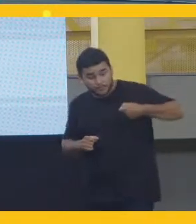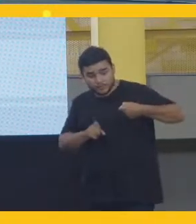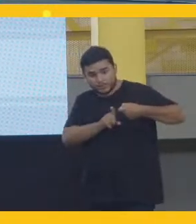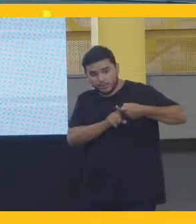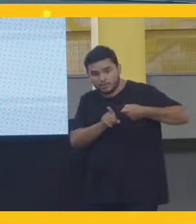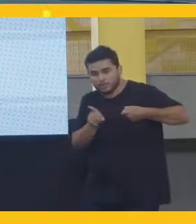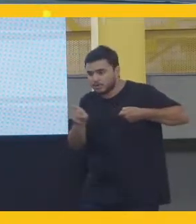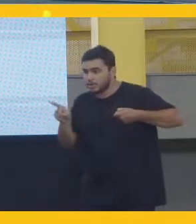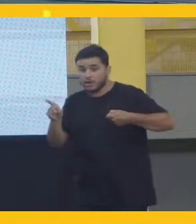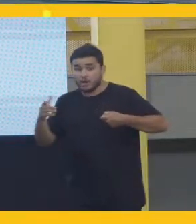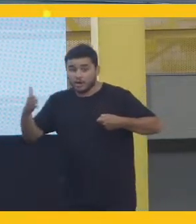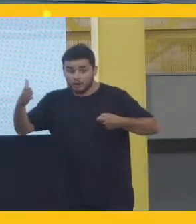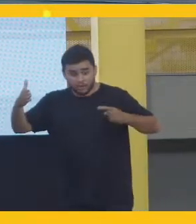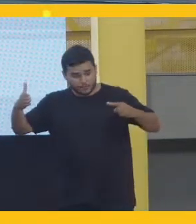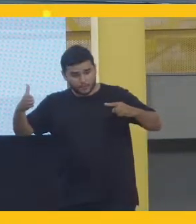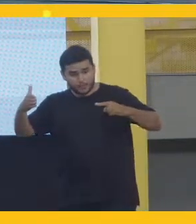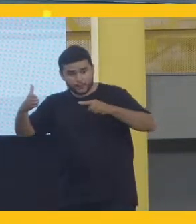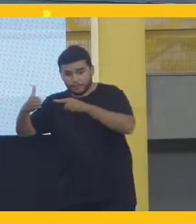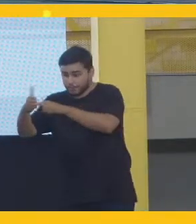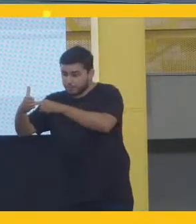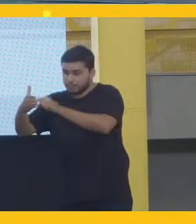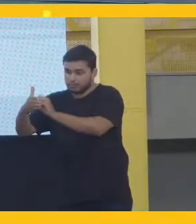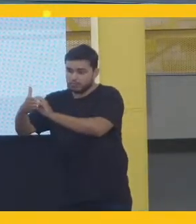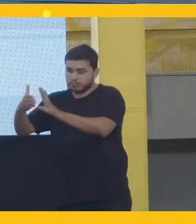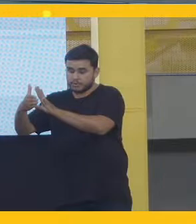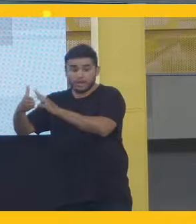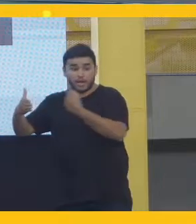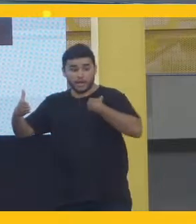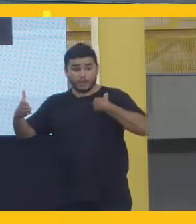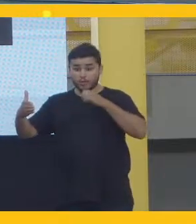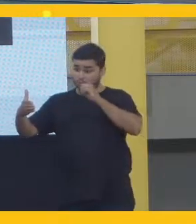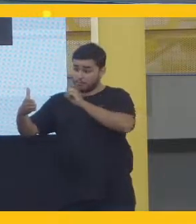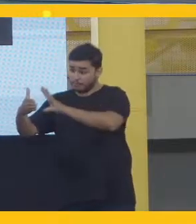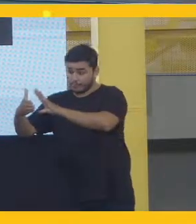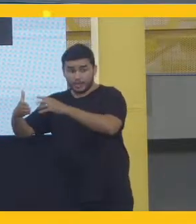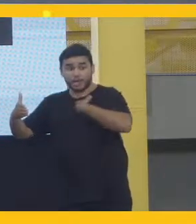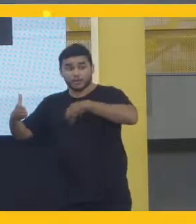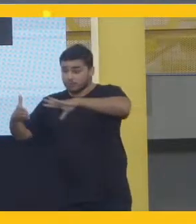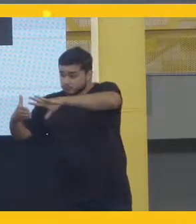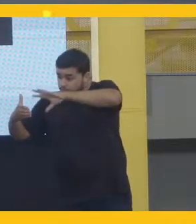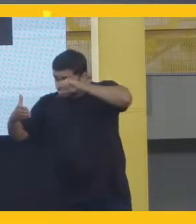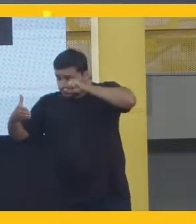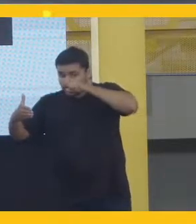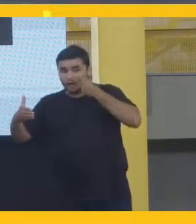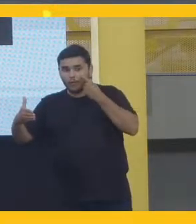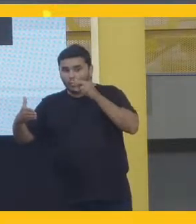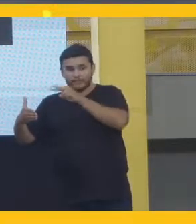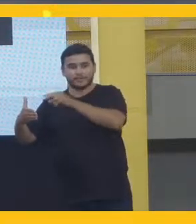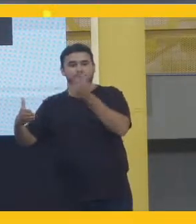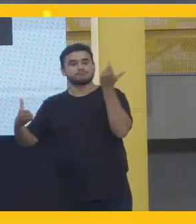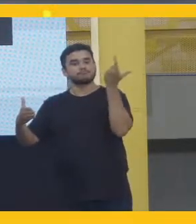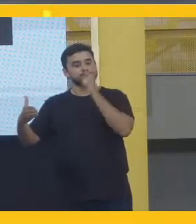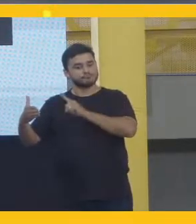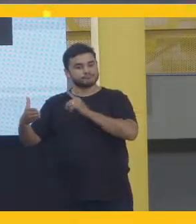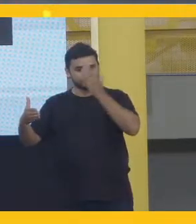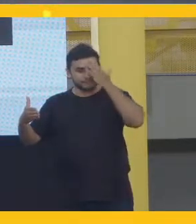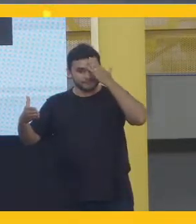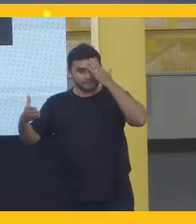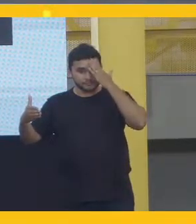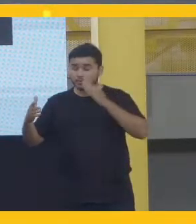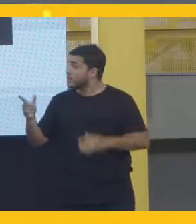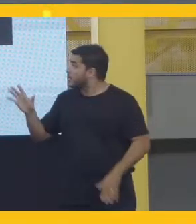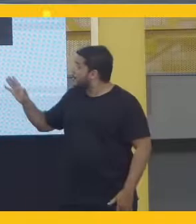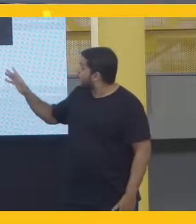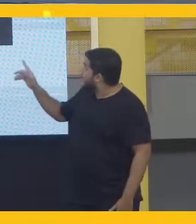parede, vai refletir na parede e chegar aos seus olhos. Mas nesse caso aqui, a luz estava refletindo